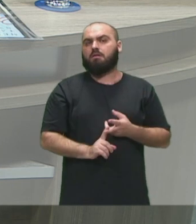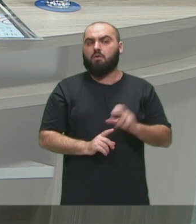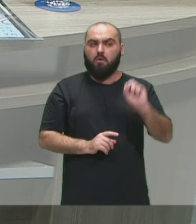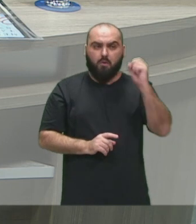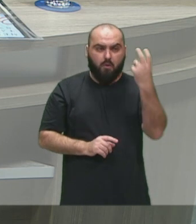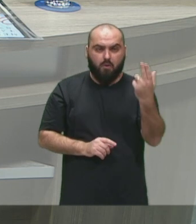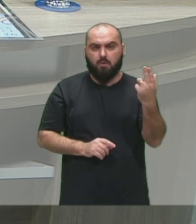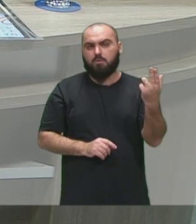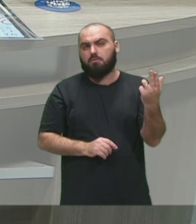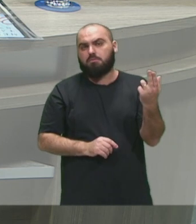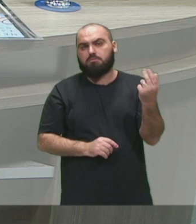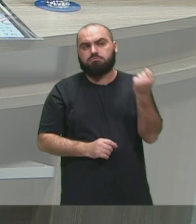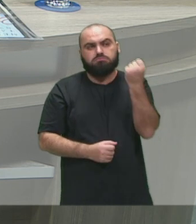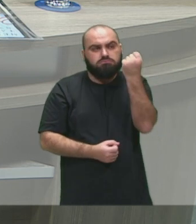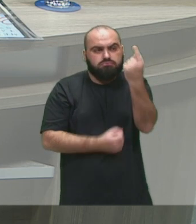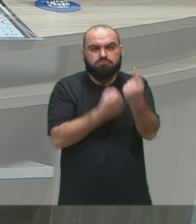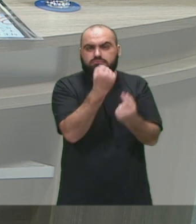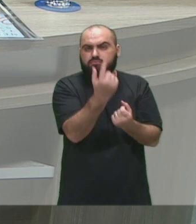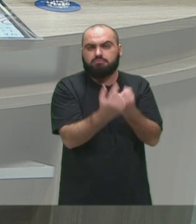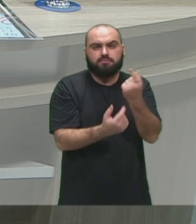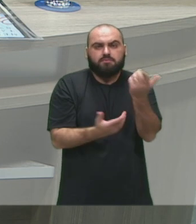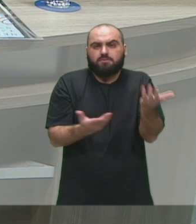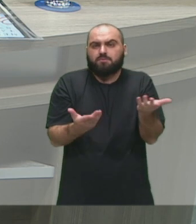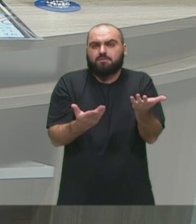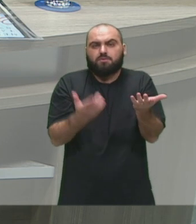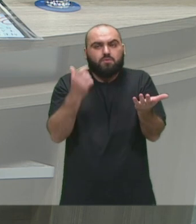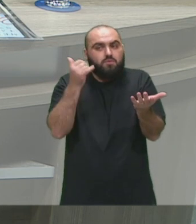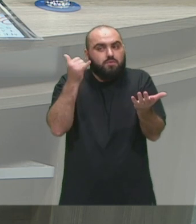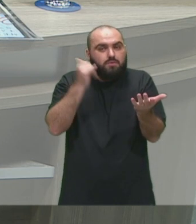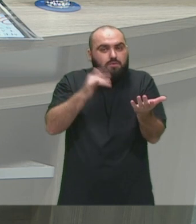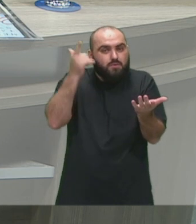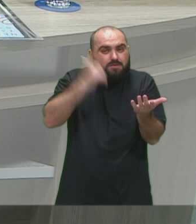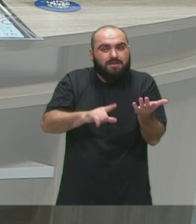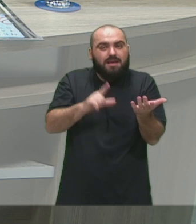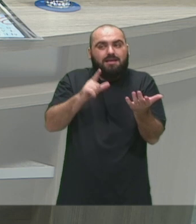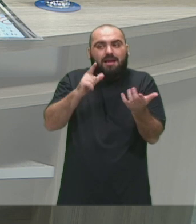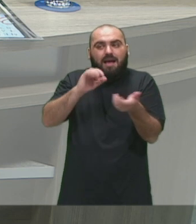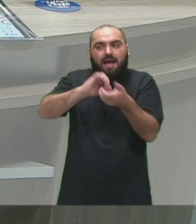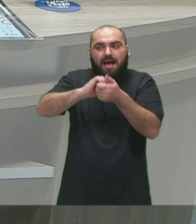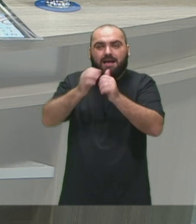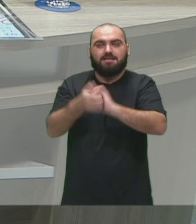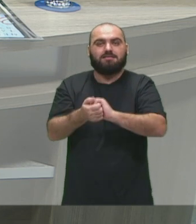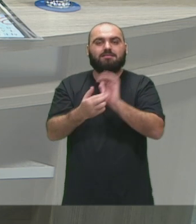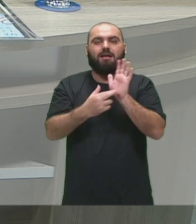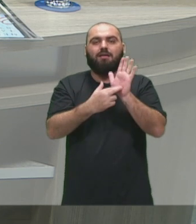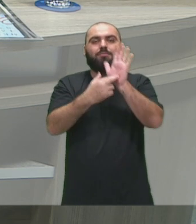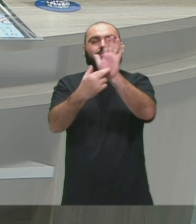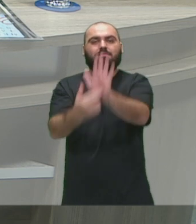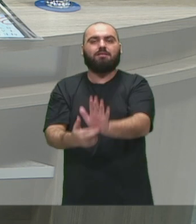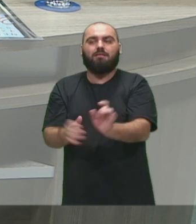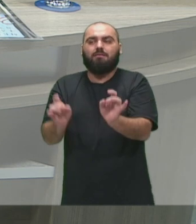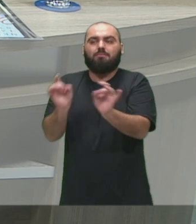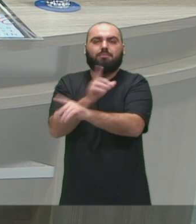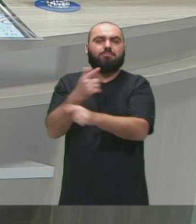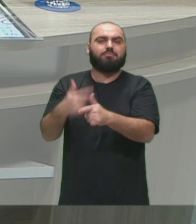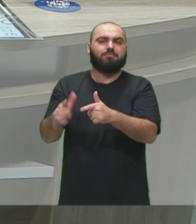alguma outra forma que pela arte ela consiga fazer e ir fechando essas